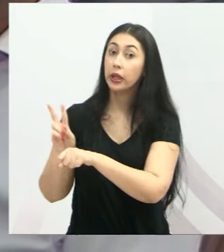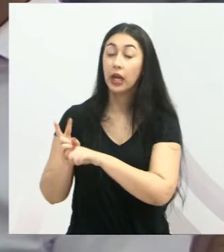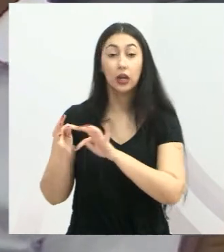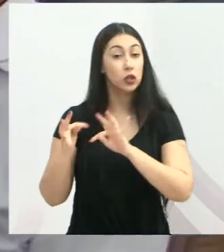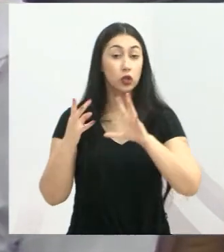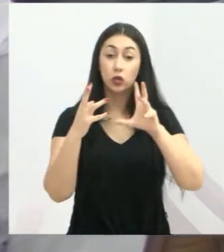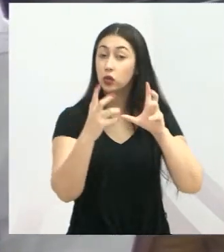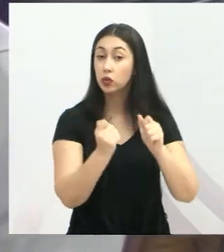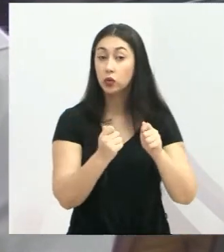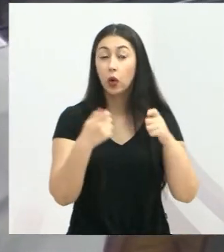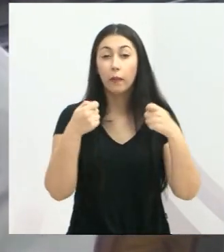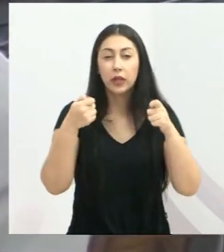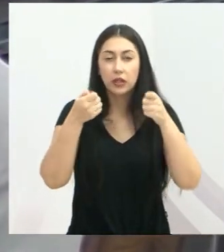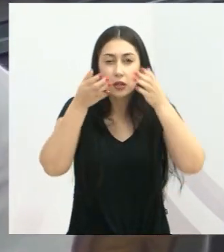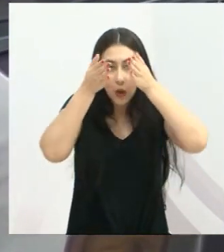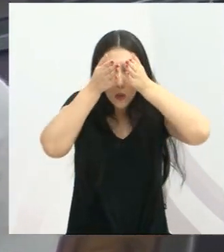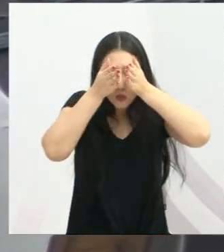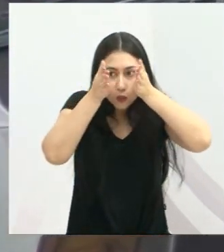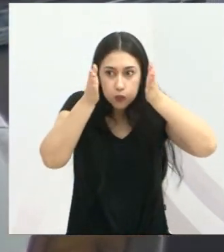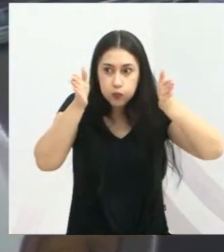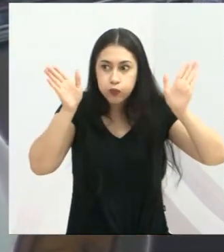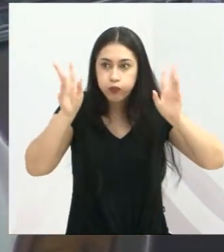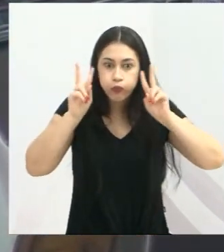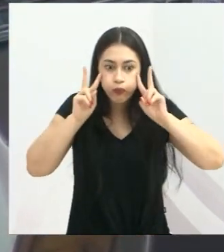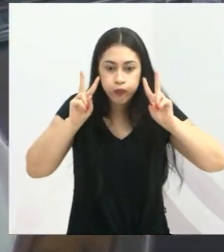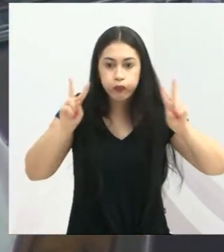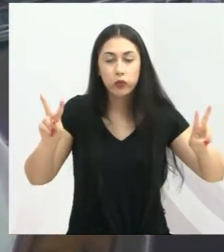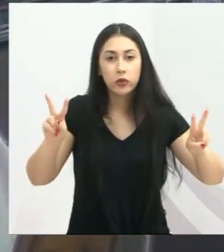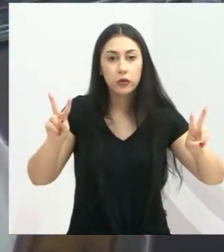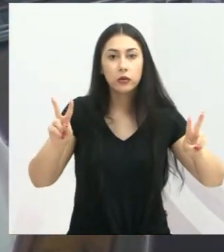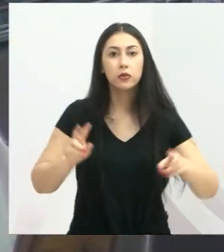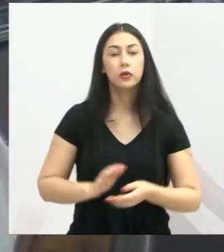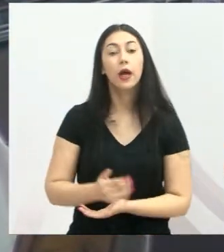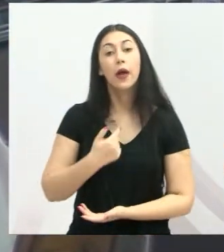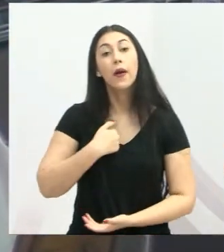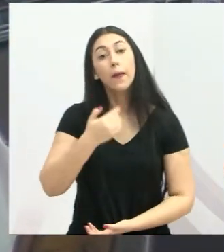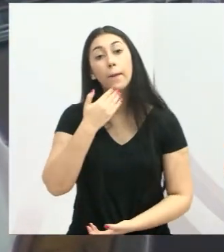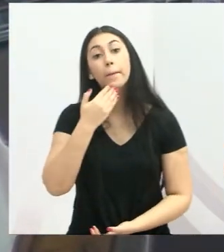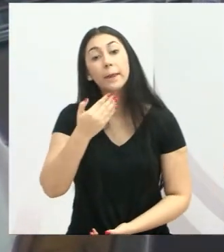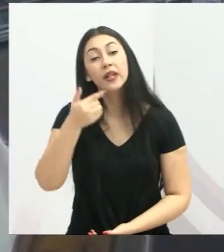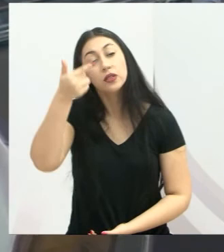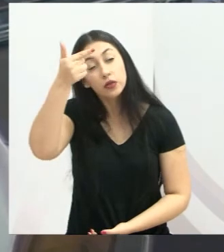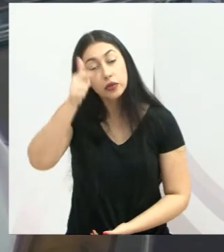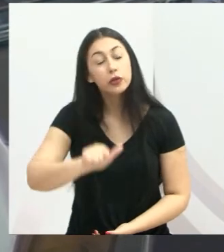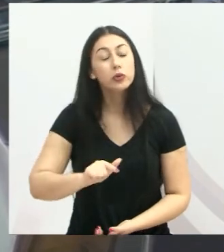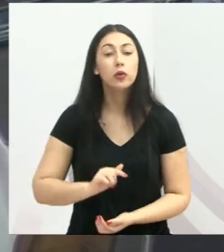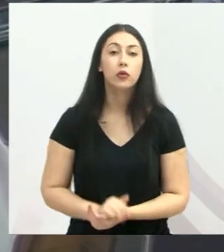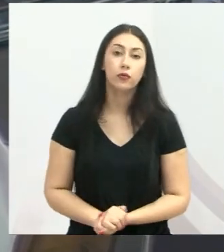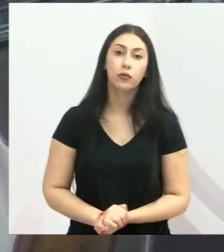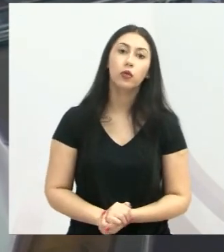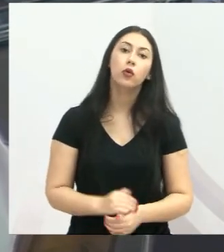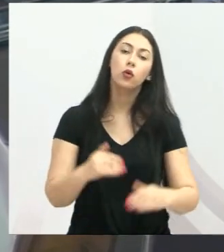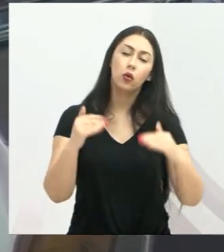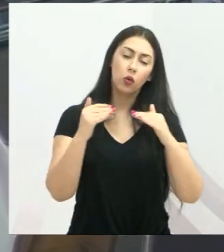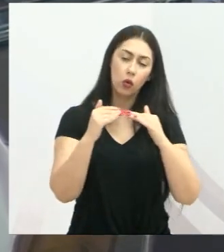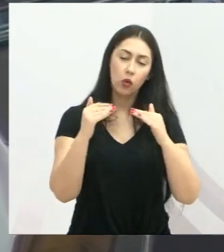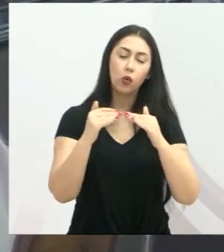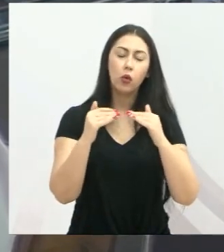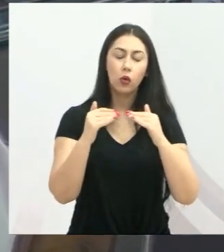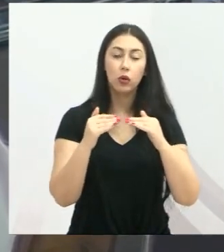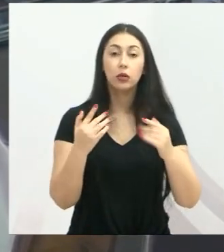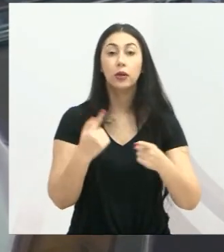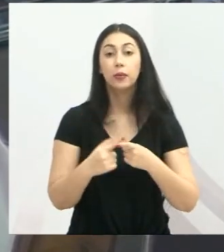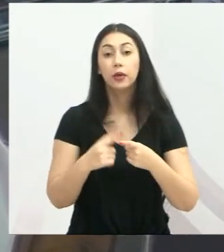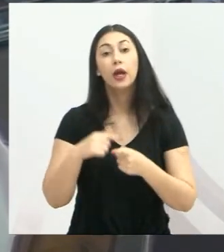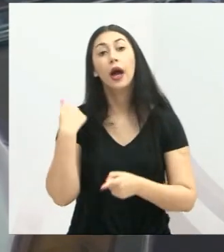A visão tem que ser macro. Então peço mais uma vez, pedido de minha autoria, peço encarecidamente o voto favorável para que a